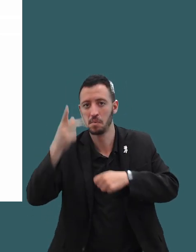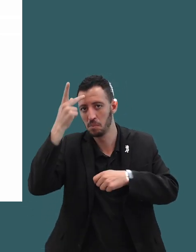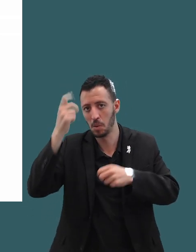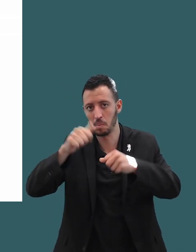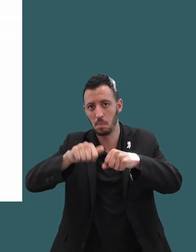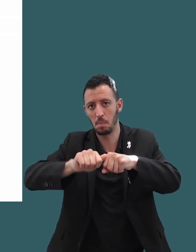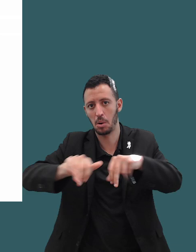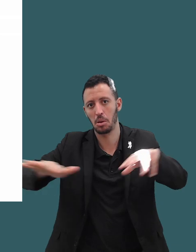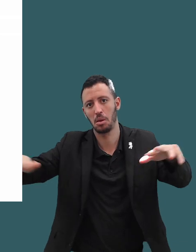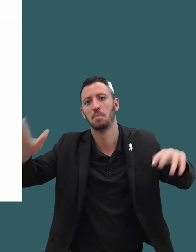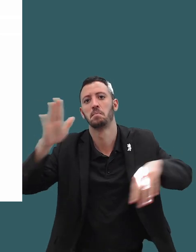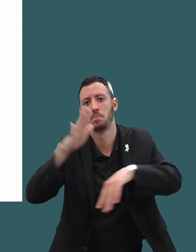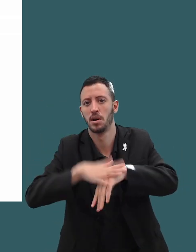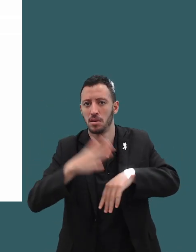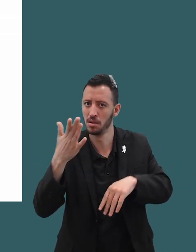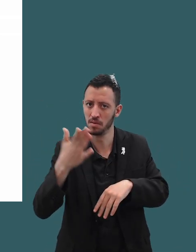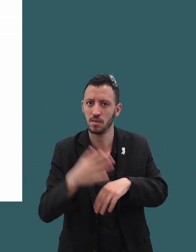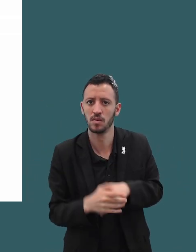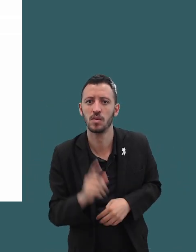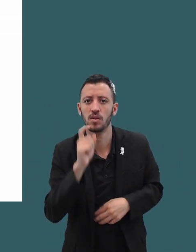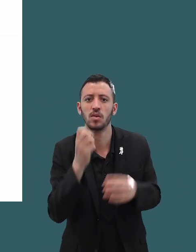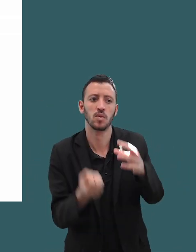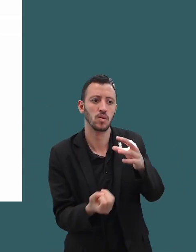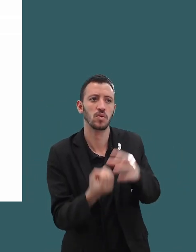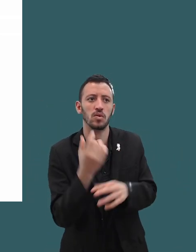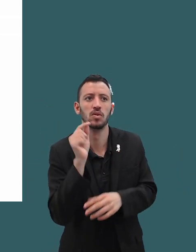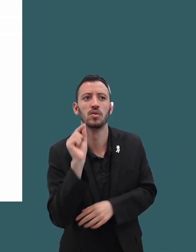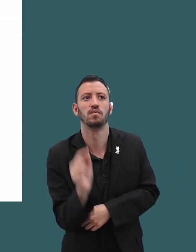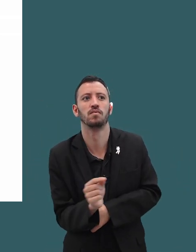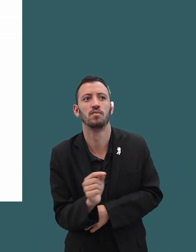Bom, o que que gera dinheiro?